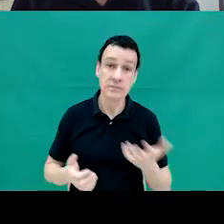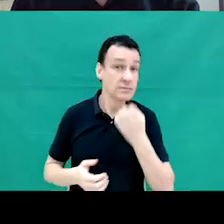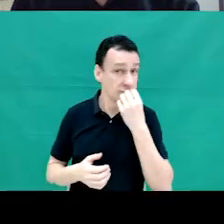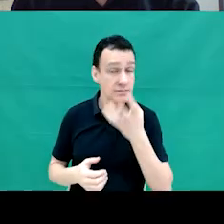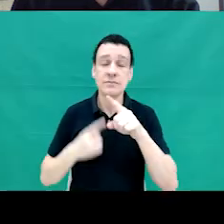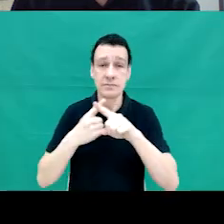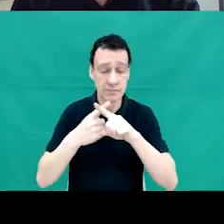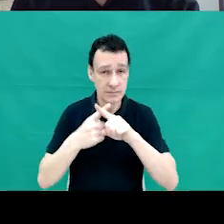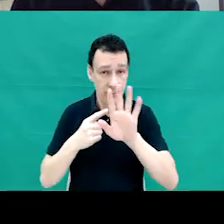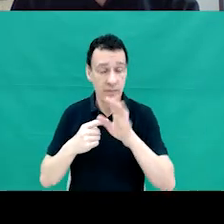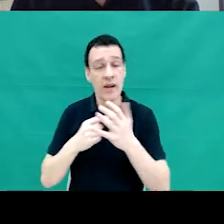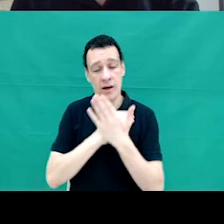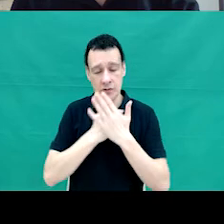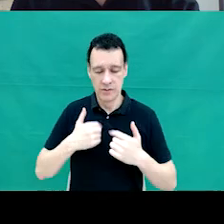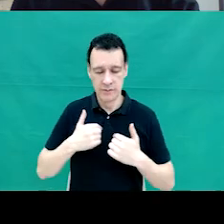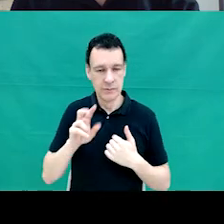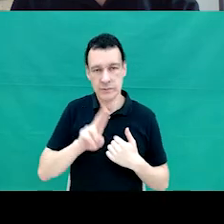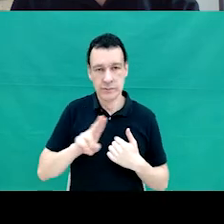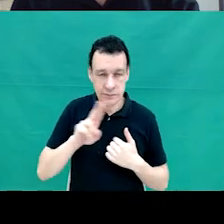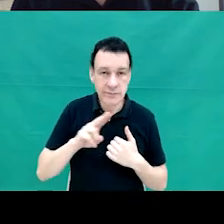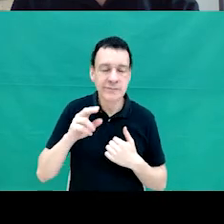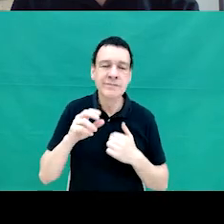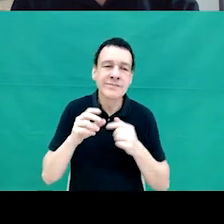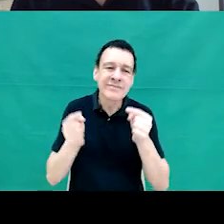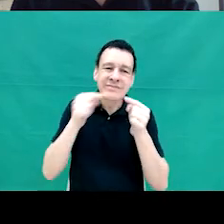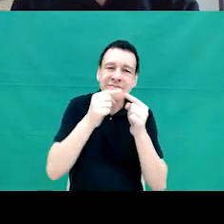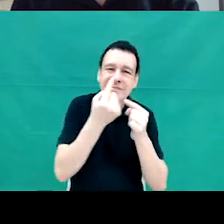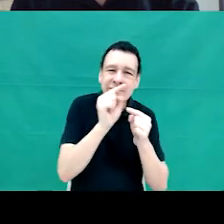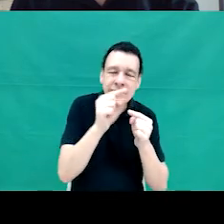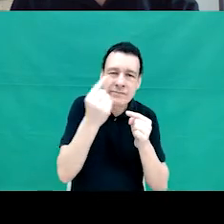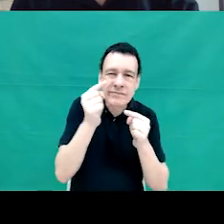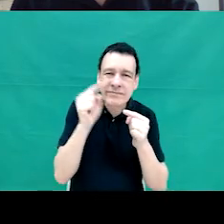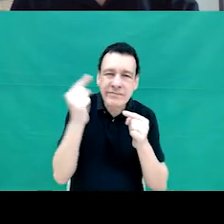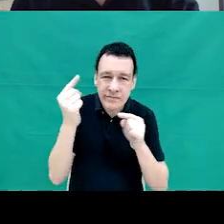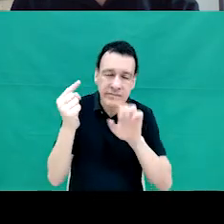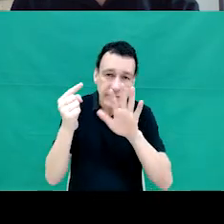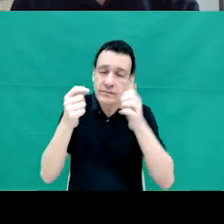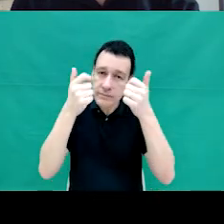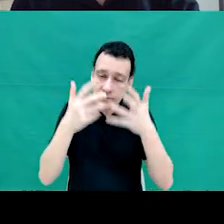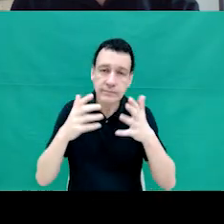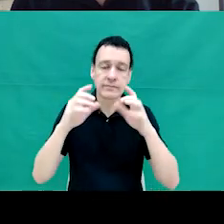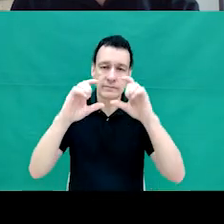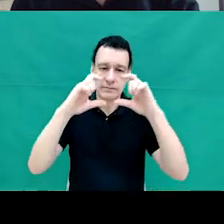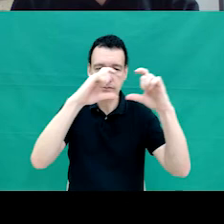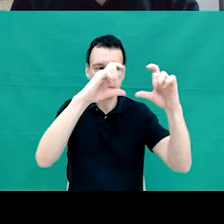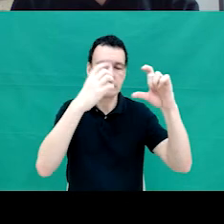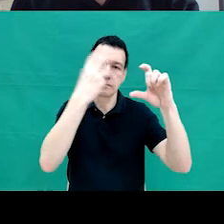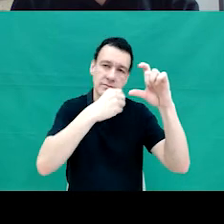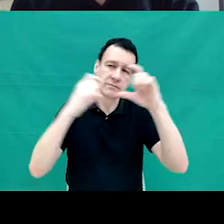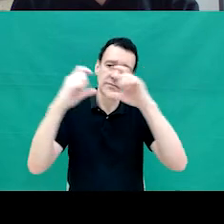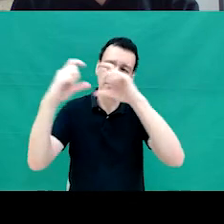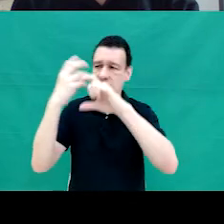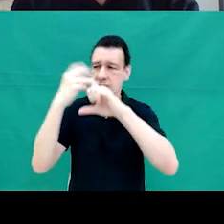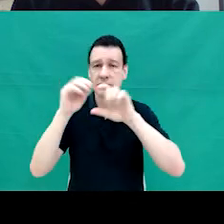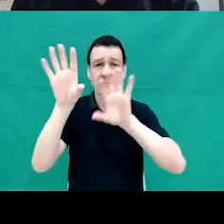uma ressonância, como a gente pode ver, a 1.1, que fala bastante das imagens decorativas e não decorativas,